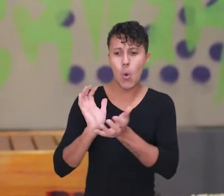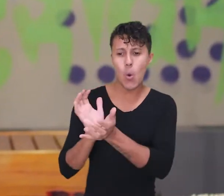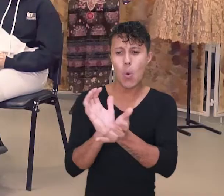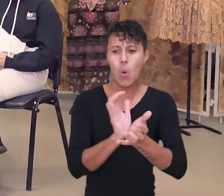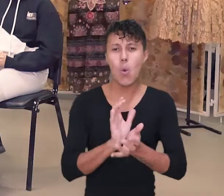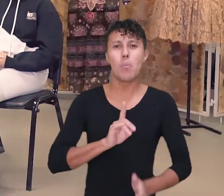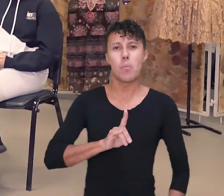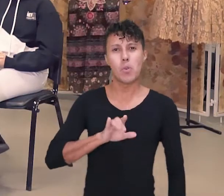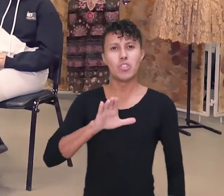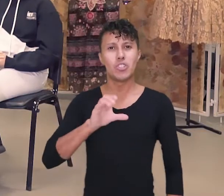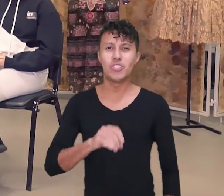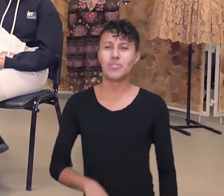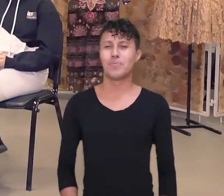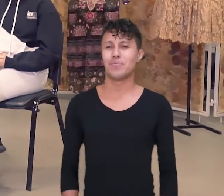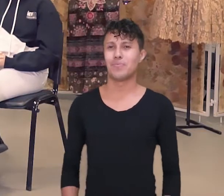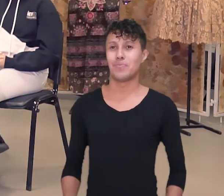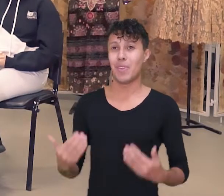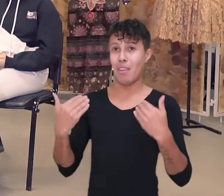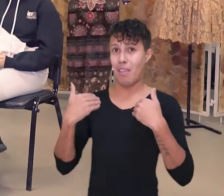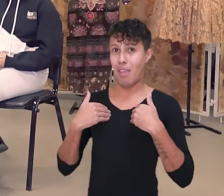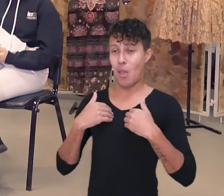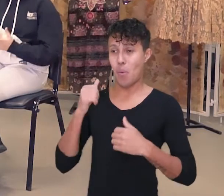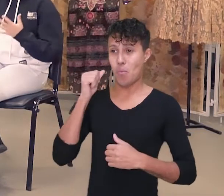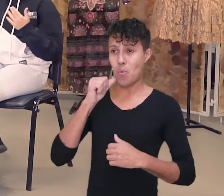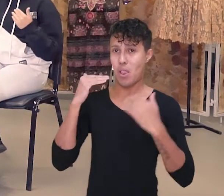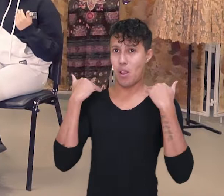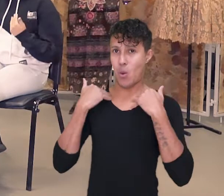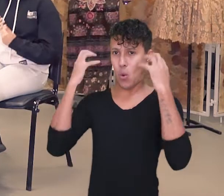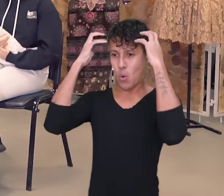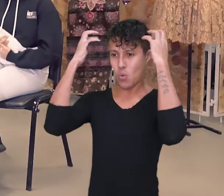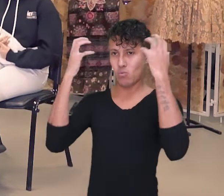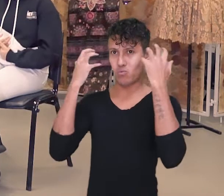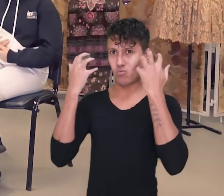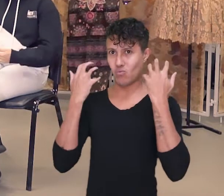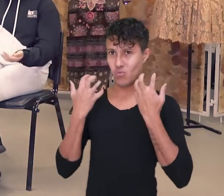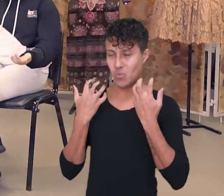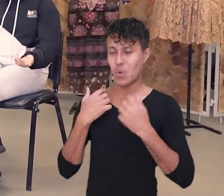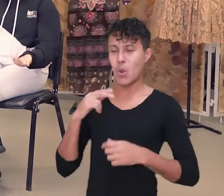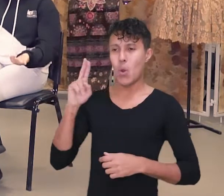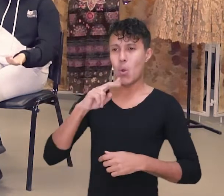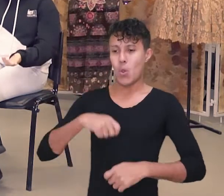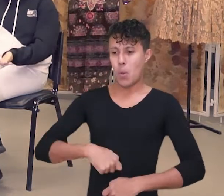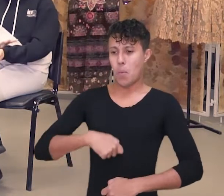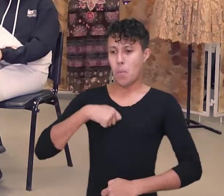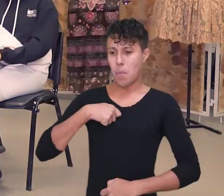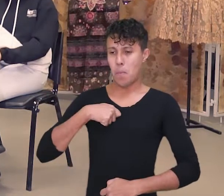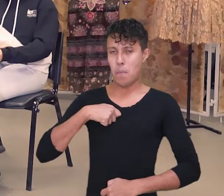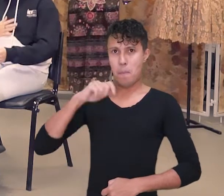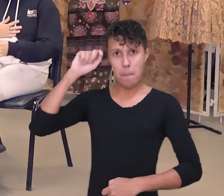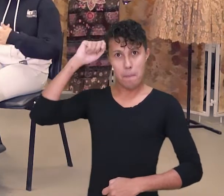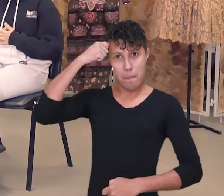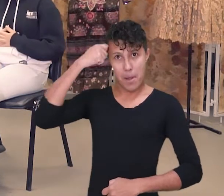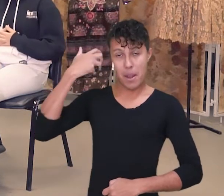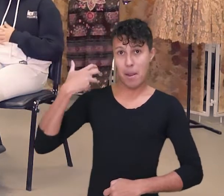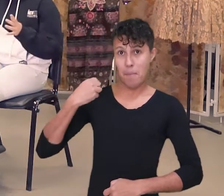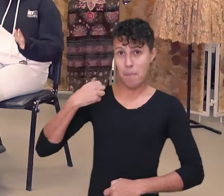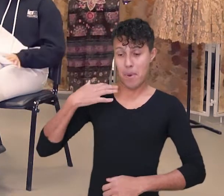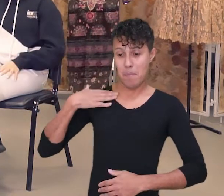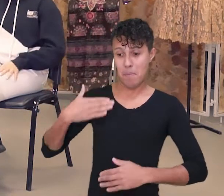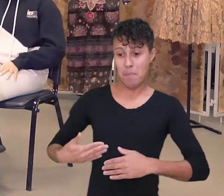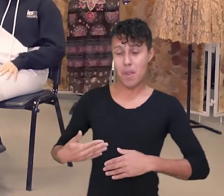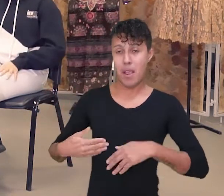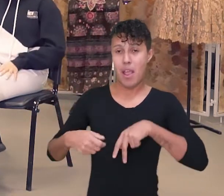Dico. Eu sou uma mulher de cabelos curtos cacheados, estou usando uma blusa de moletom preta e